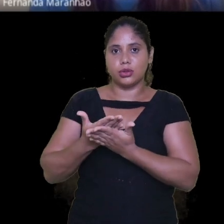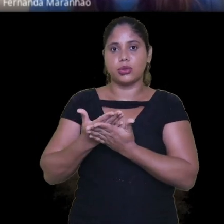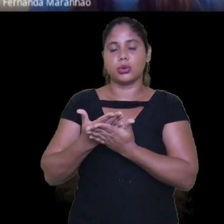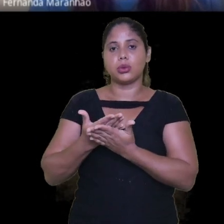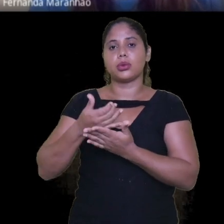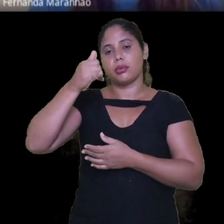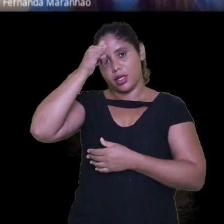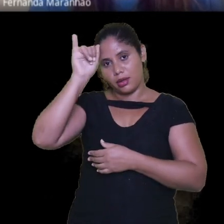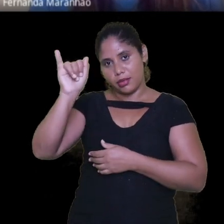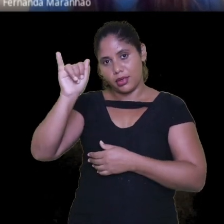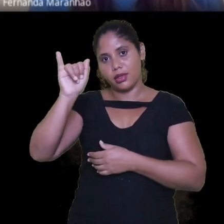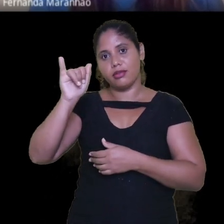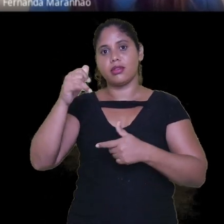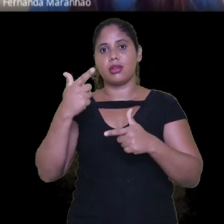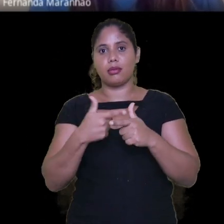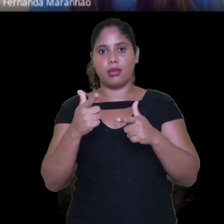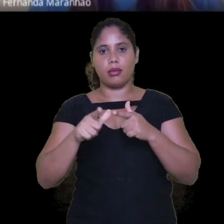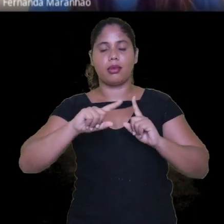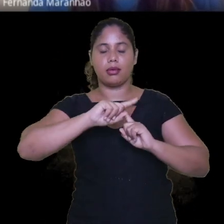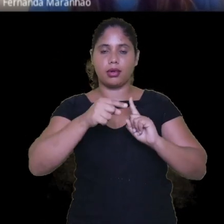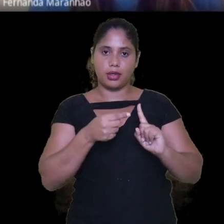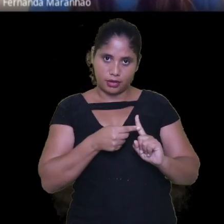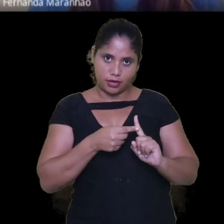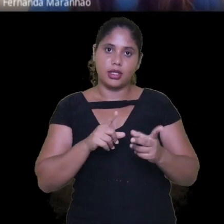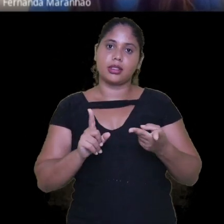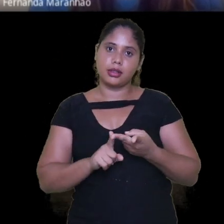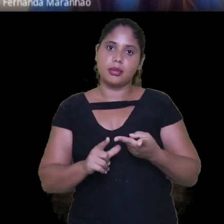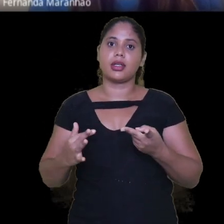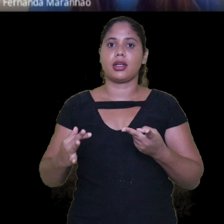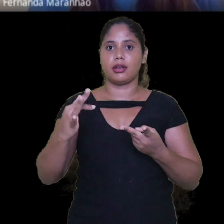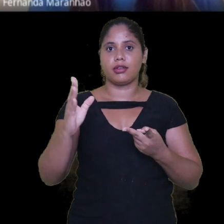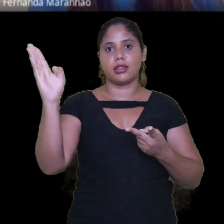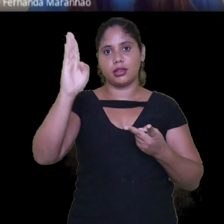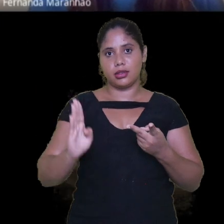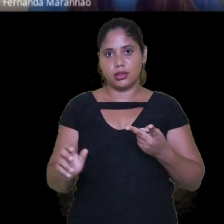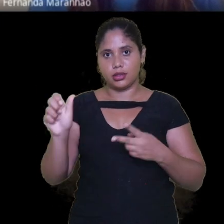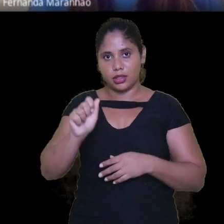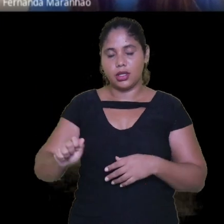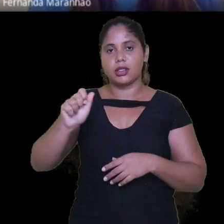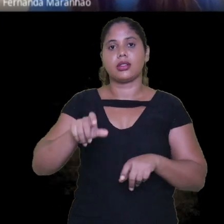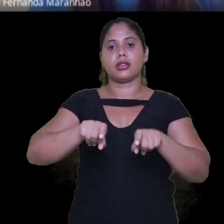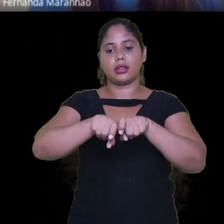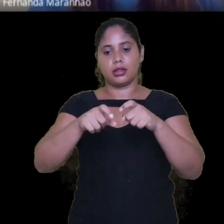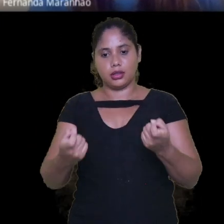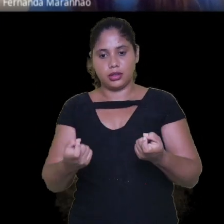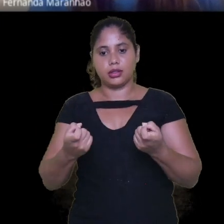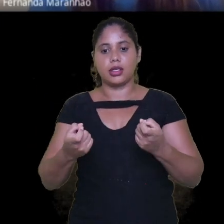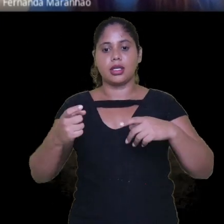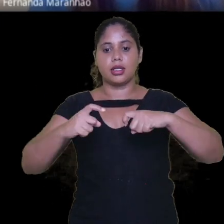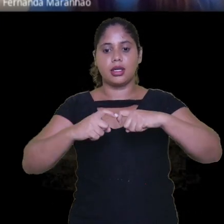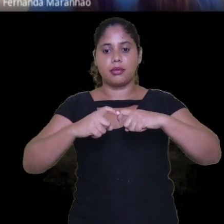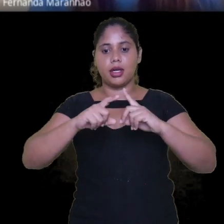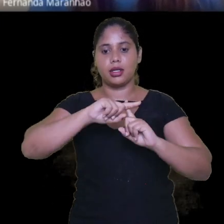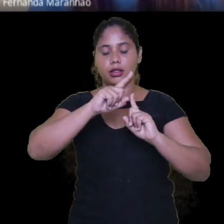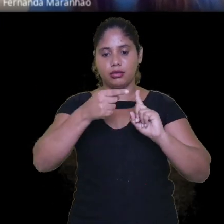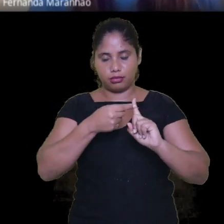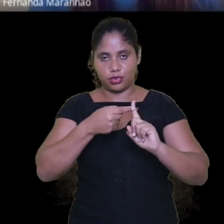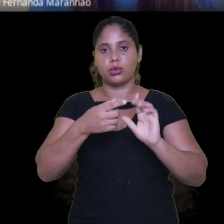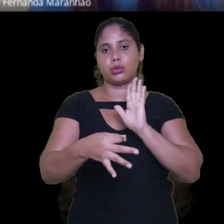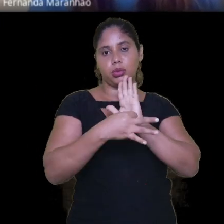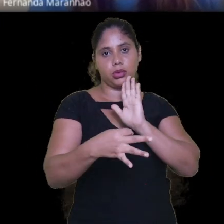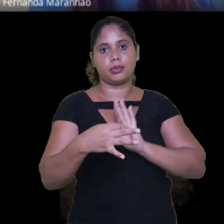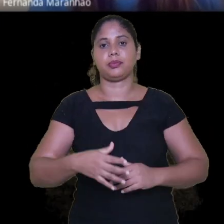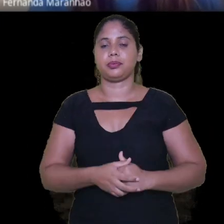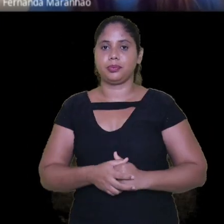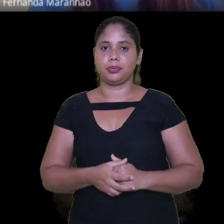vasodilatação nas artérias uterinas, conseguindo formar uma boa fístula para levar sangue da pessoa gestante até o feto, e também promovendo